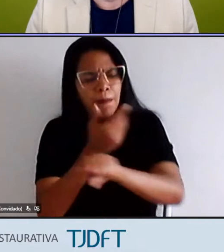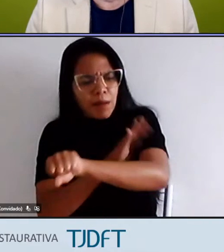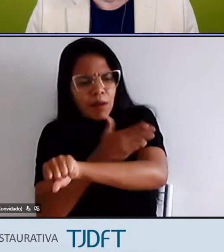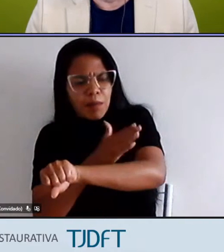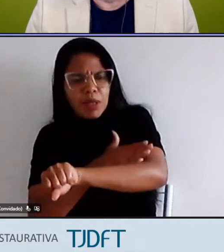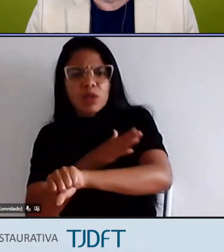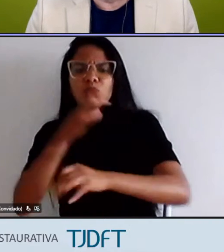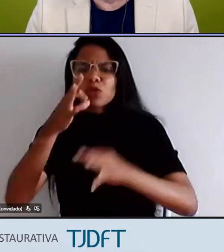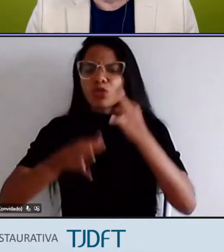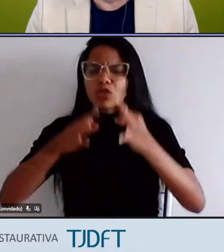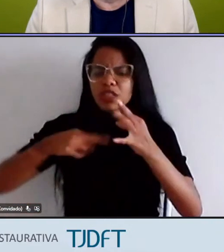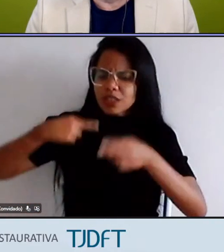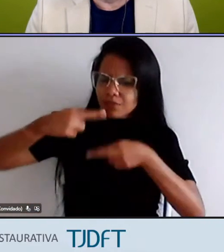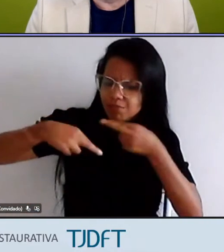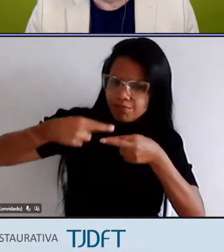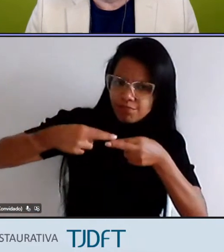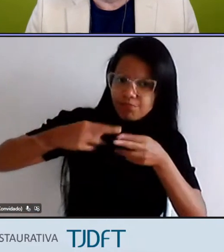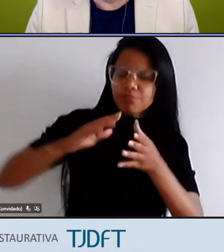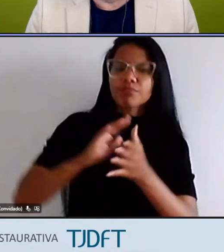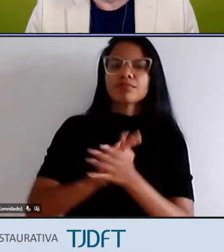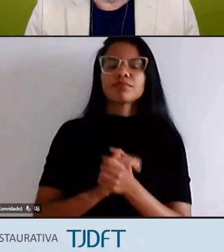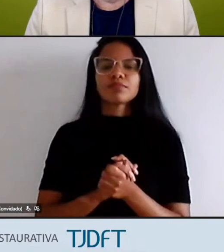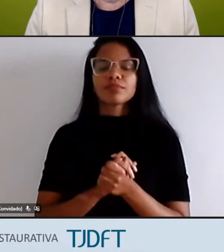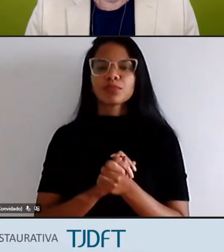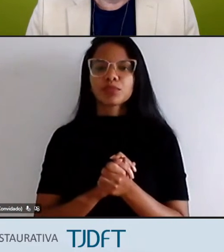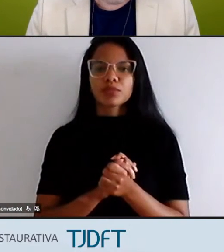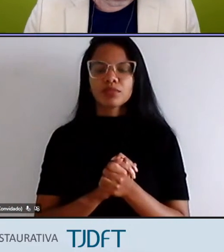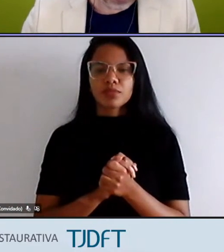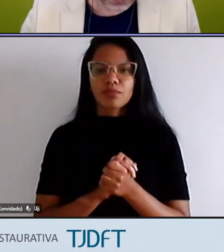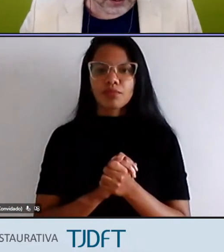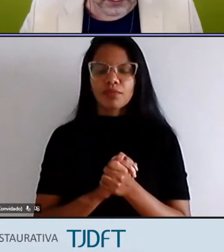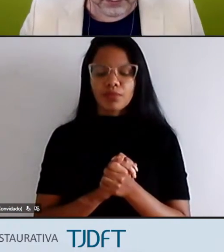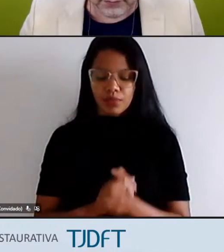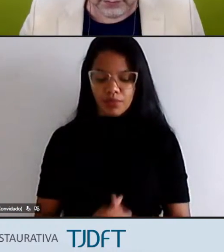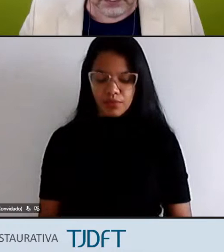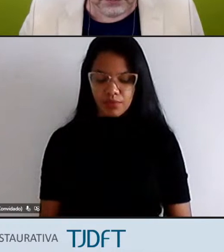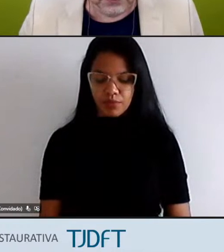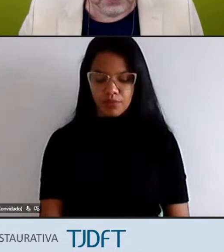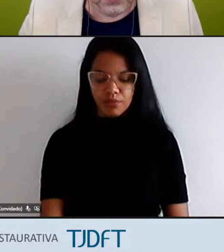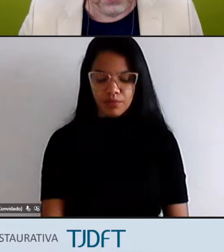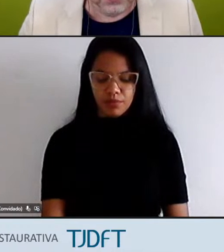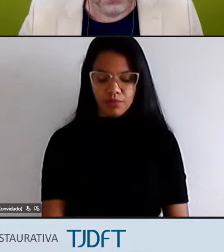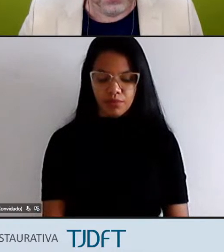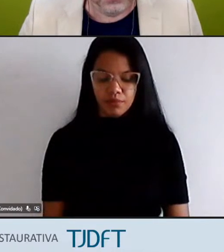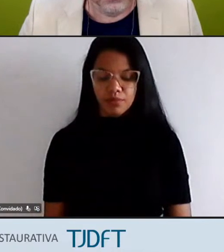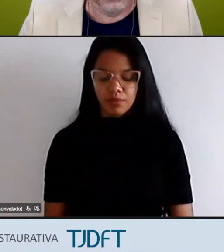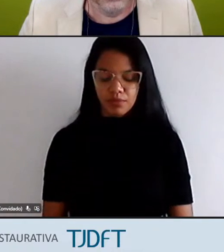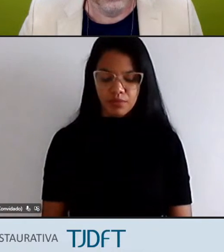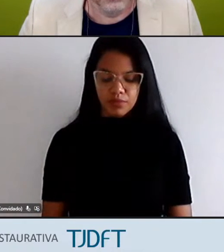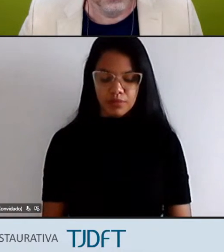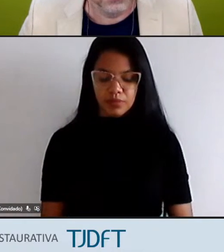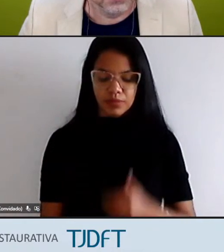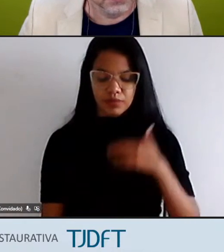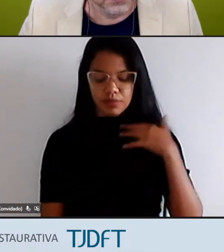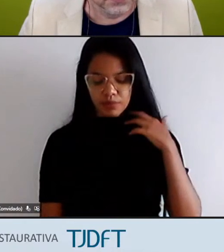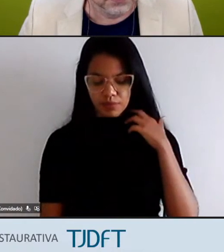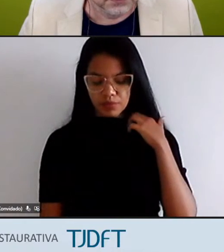restaurativa. Okay, could you, Paulo, could you now put my presentation